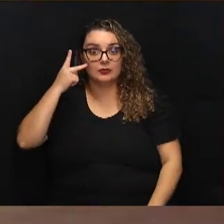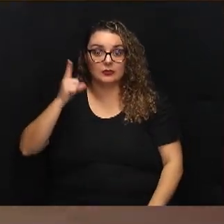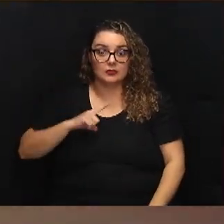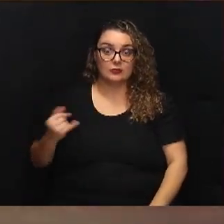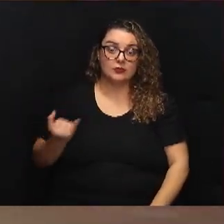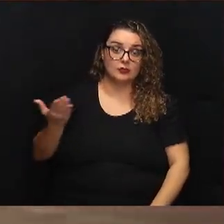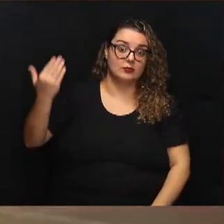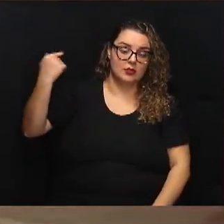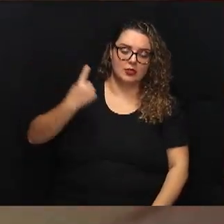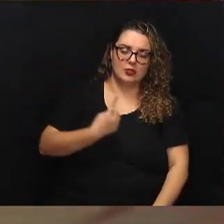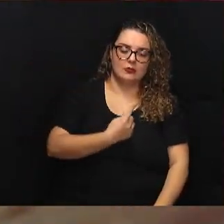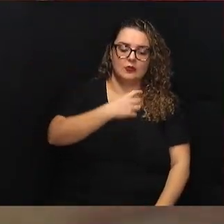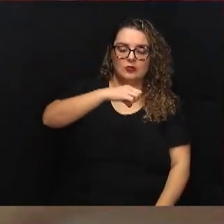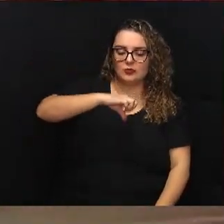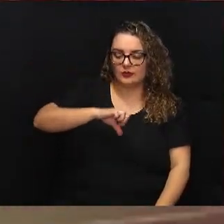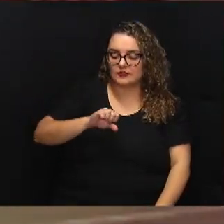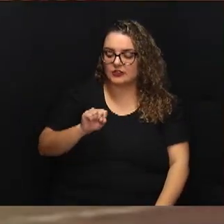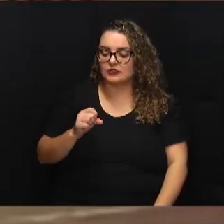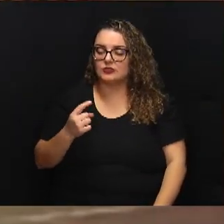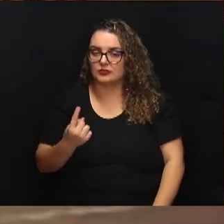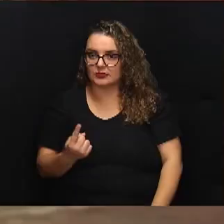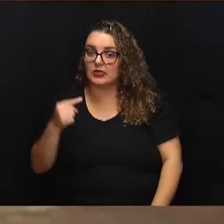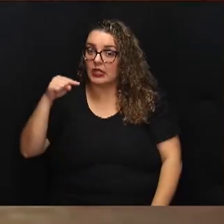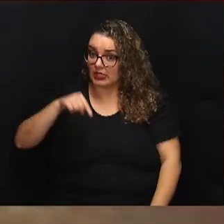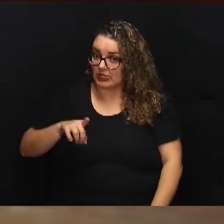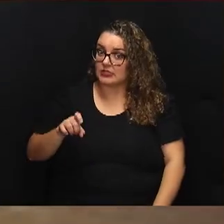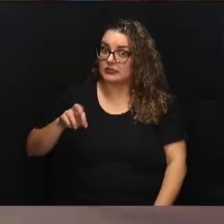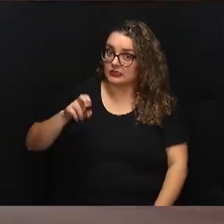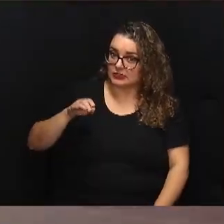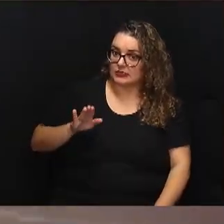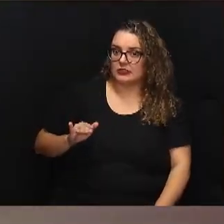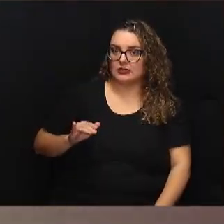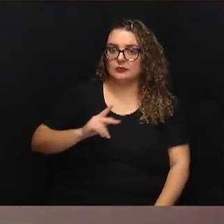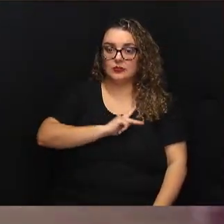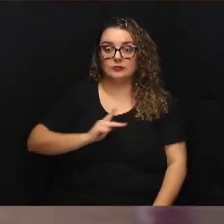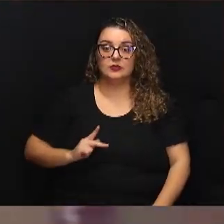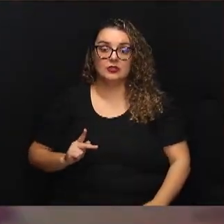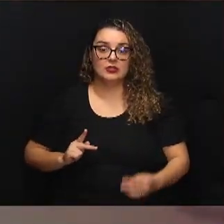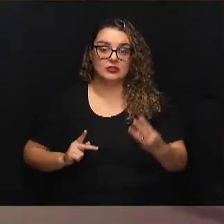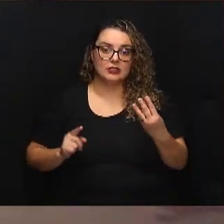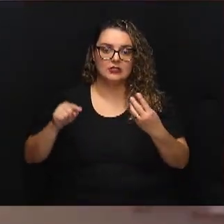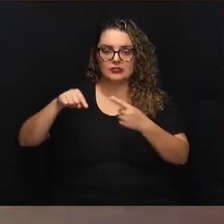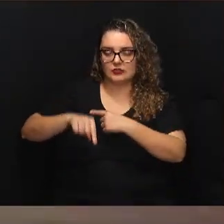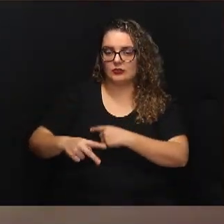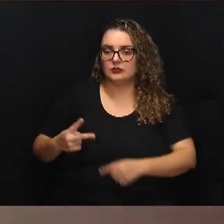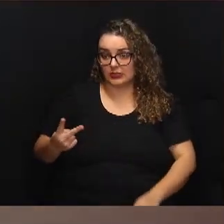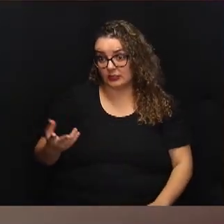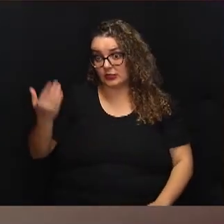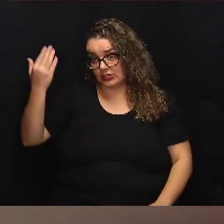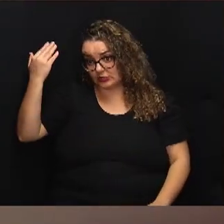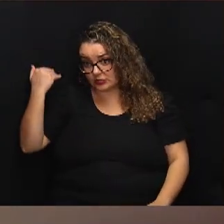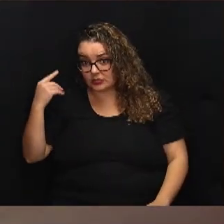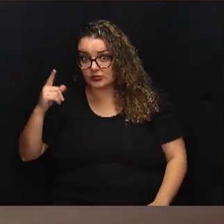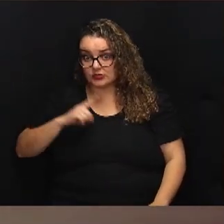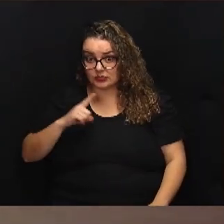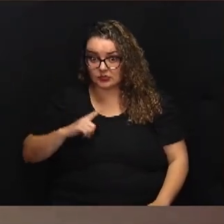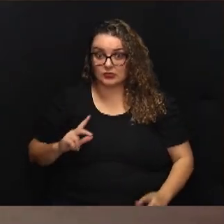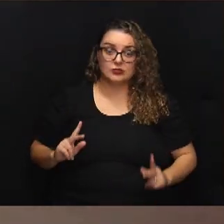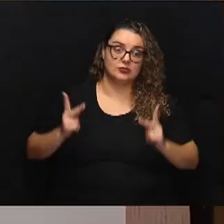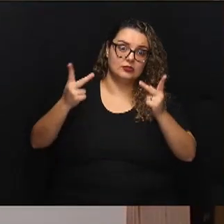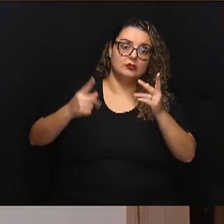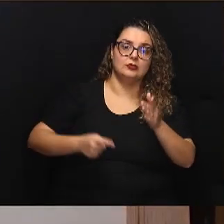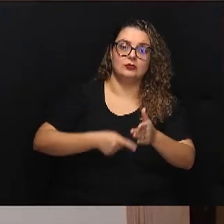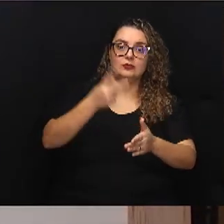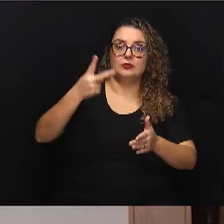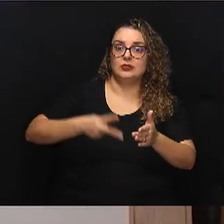Em 1981, esse derby a Ponte Preta ganhou 3-2 e naquela época você tinha o campeão do primeiro e segundo